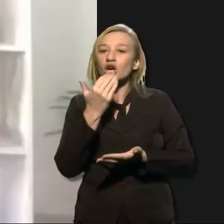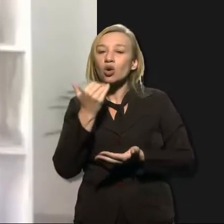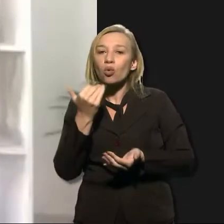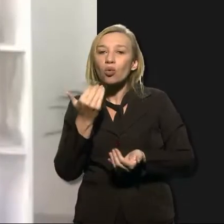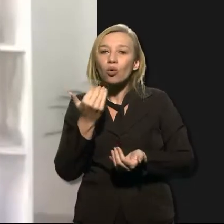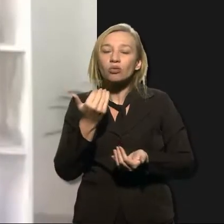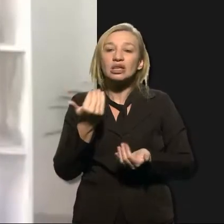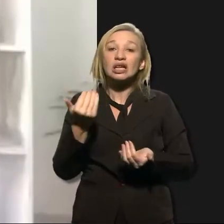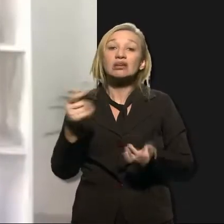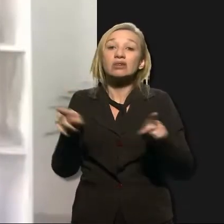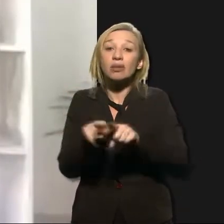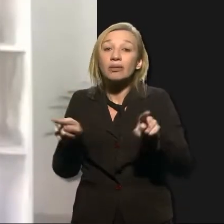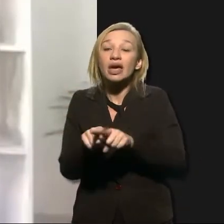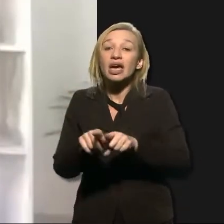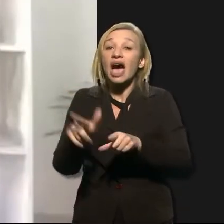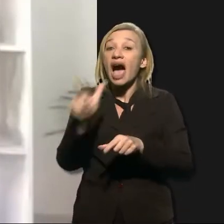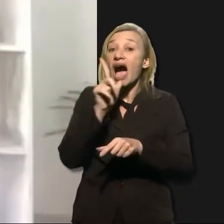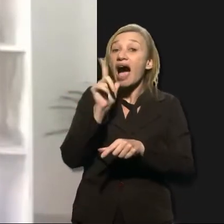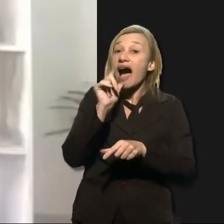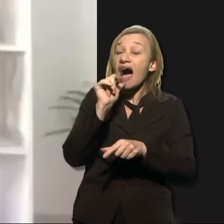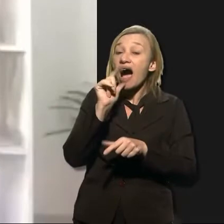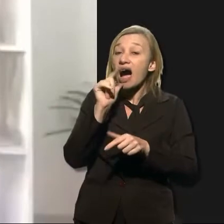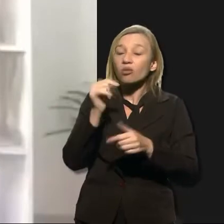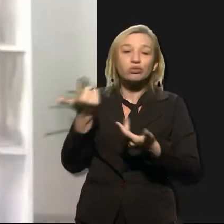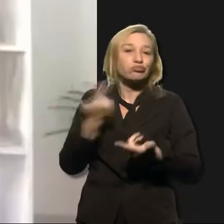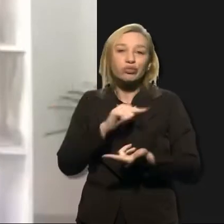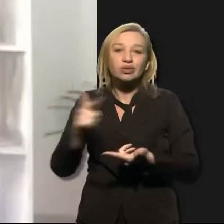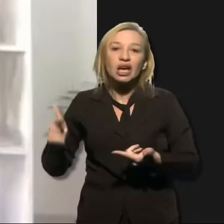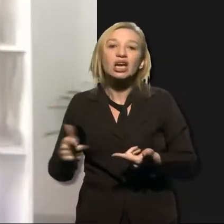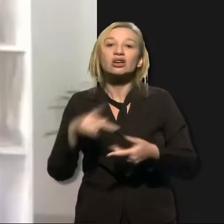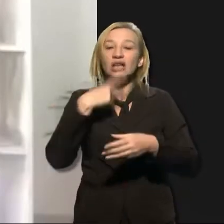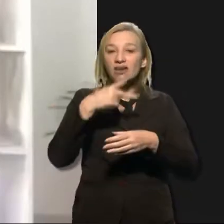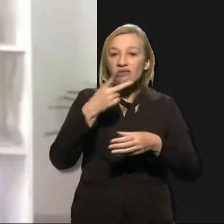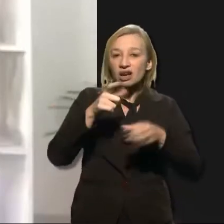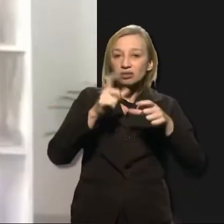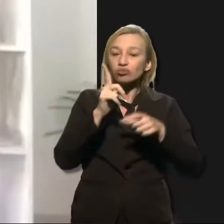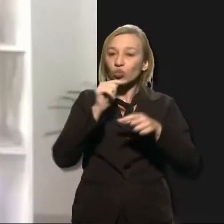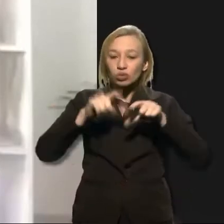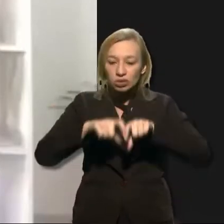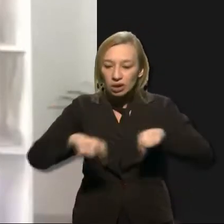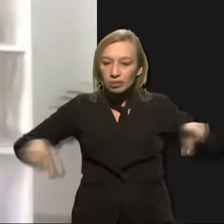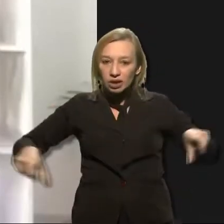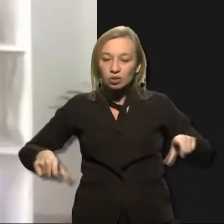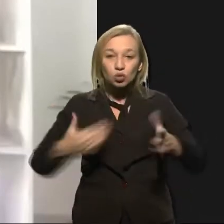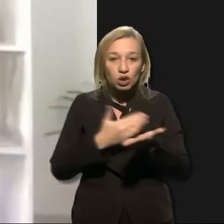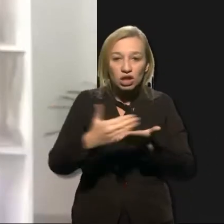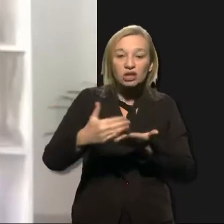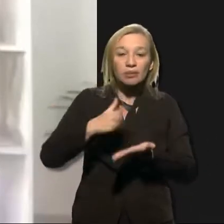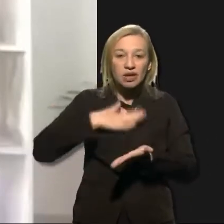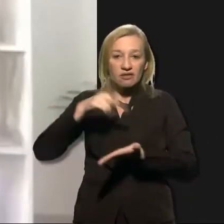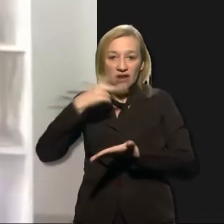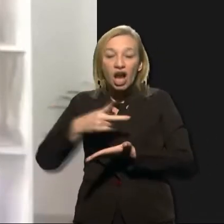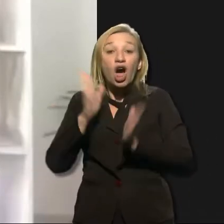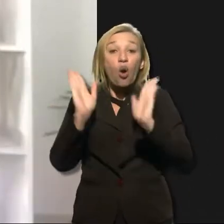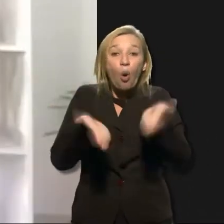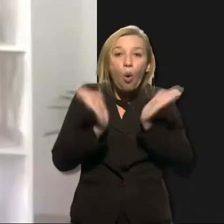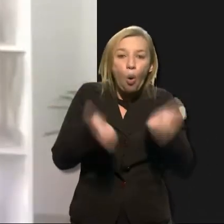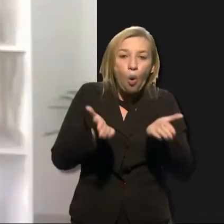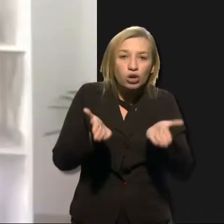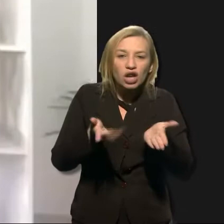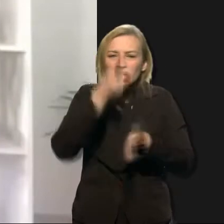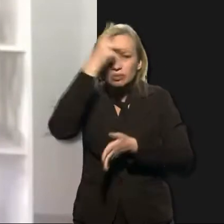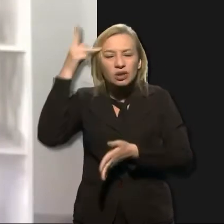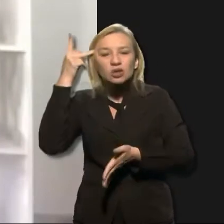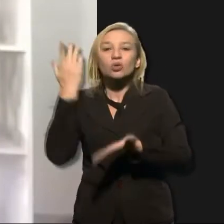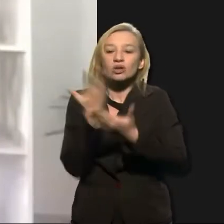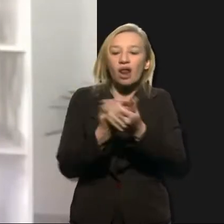tem pessoas que não têm acesso à água. Né? Eu estava aqui falando do saneamento básico no início da minha fala.